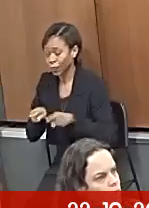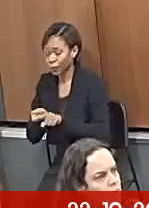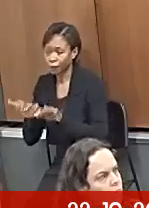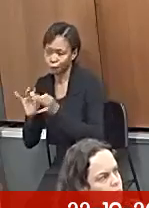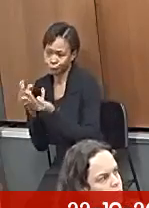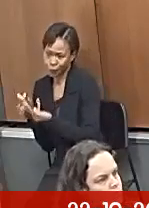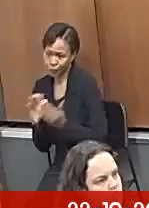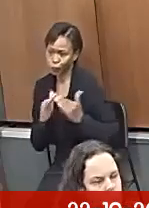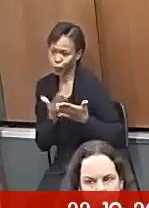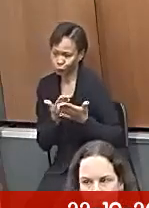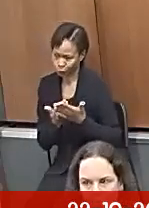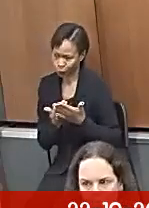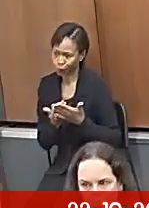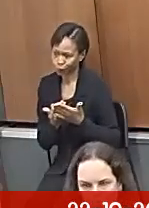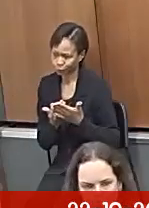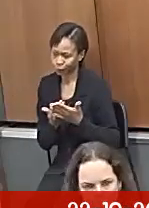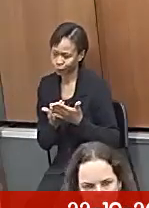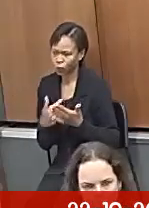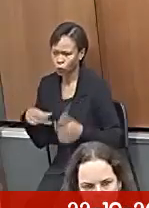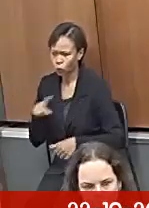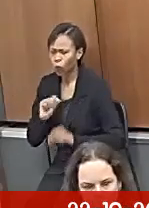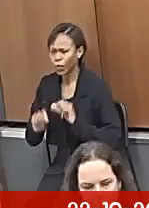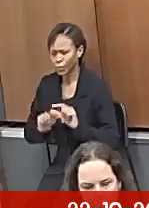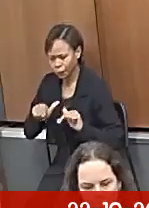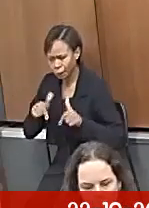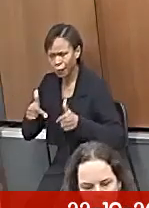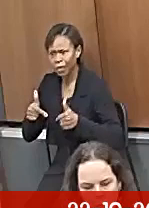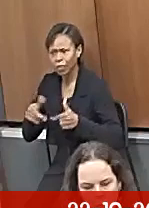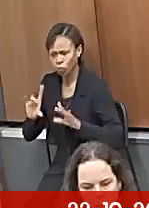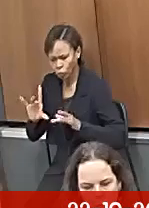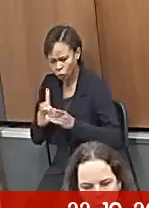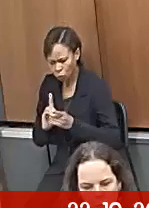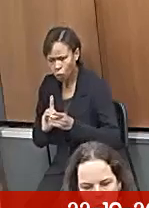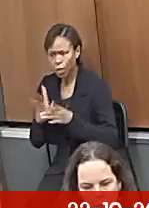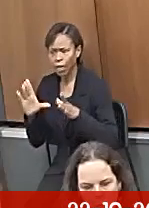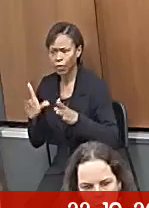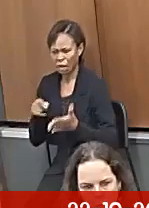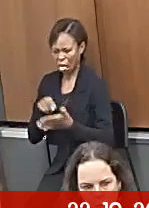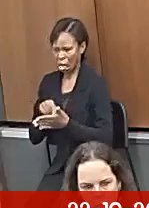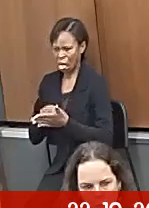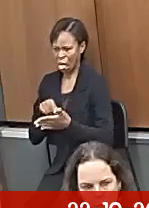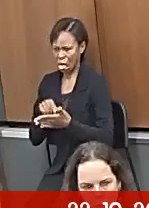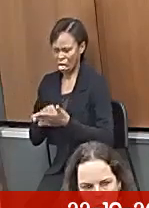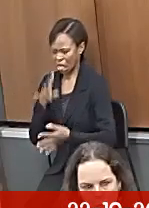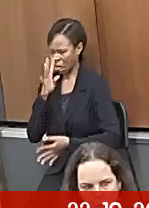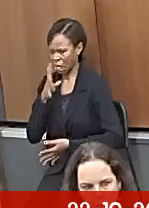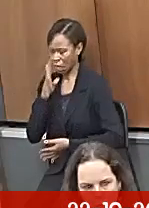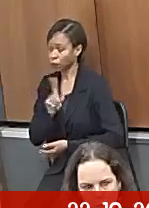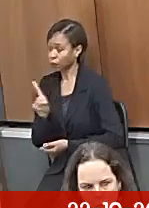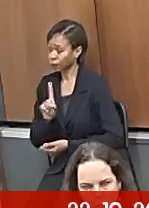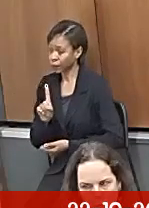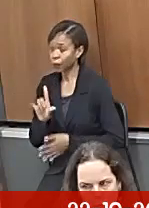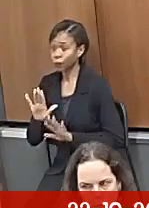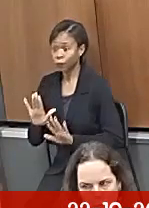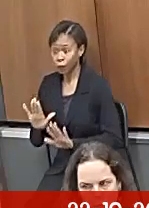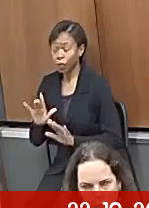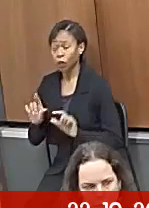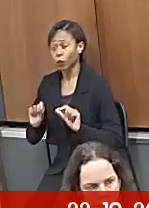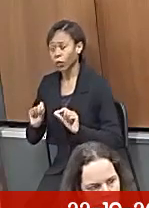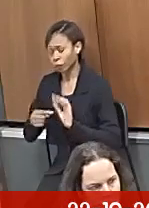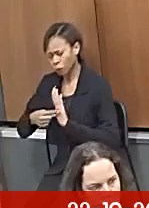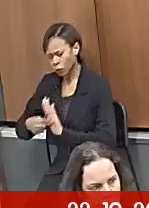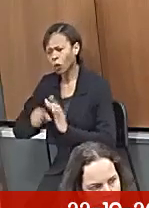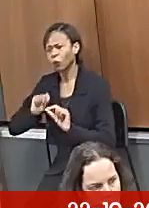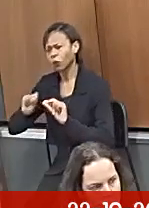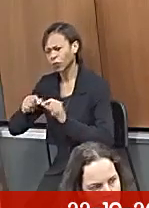A gente vai estar atuando de uma forma democrática. A gente não vai só apontar dedo e apontar falhas. A gente vai evidenciar o que